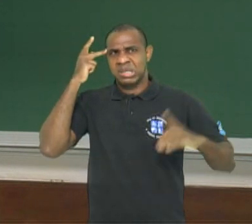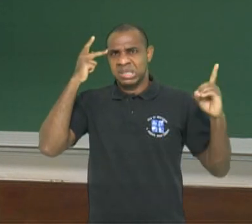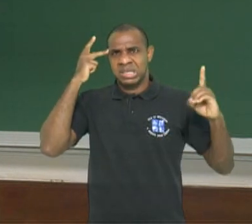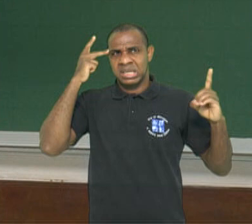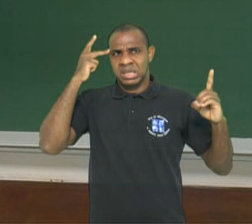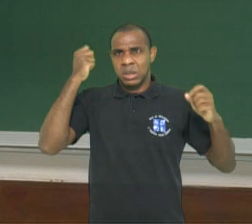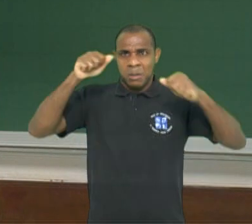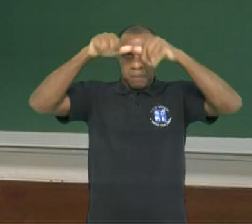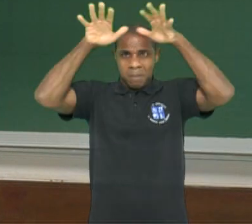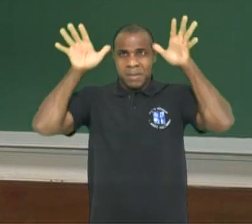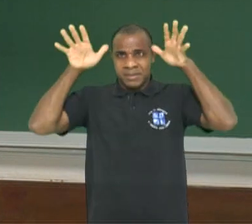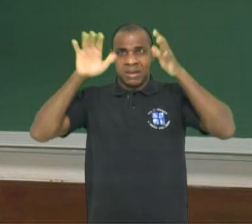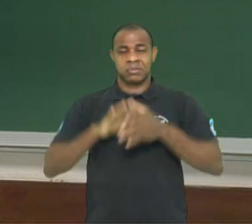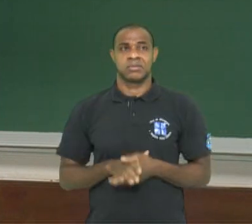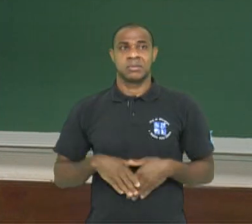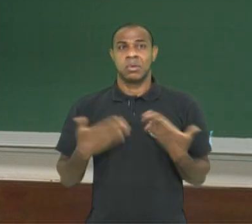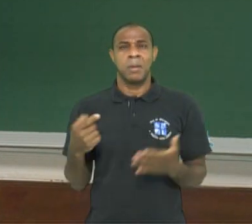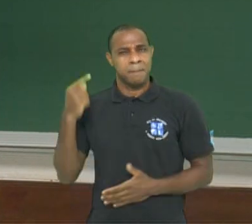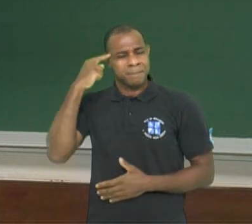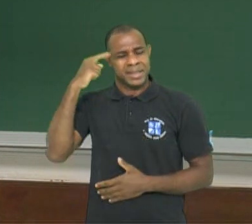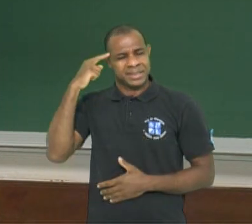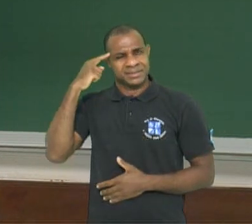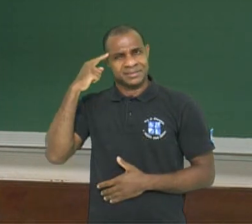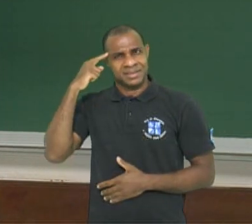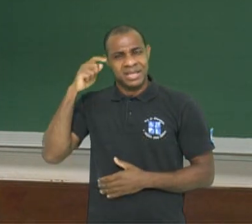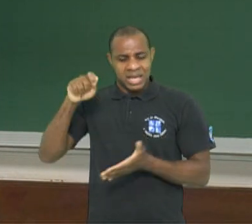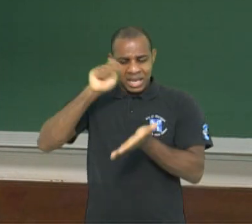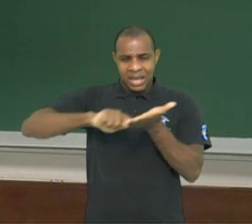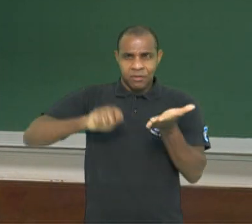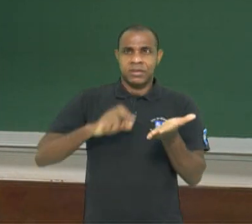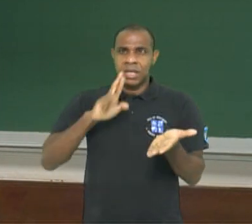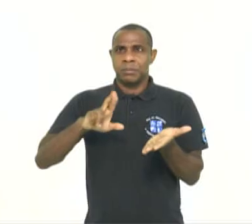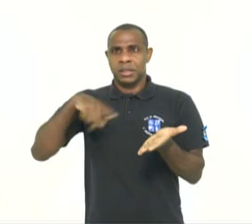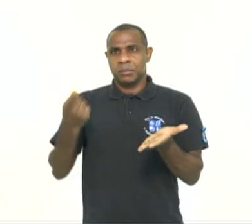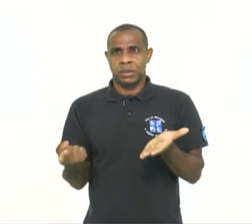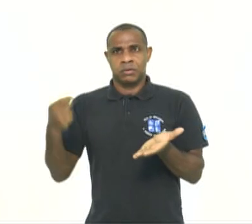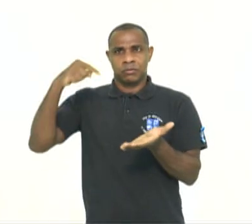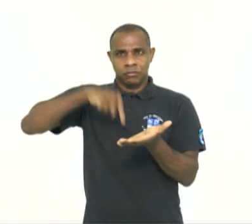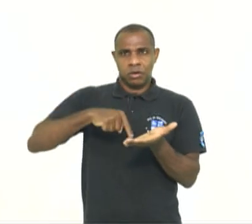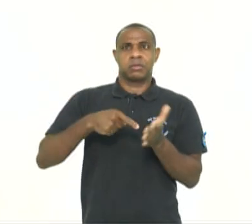D, Manaus? Pense um pouquinho e anote a sua resposta.